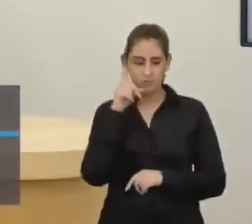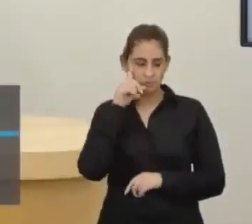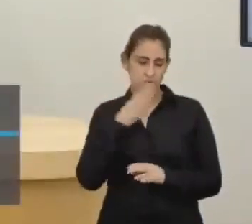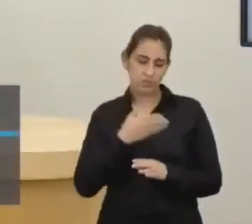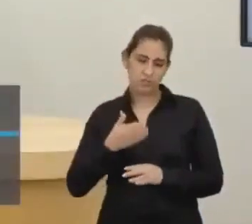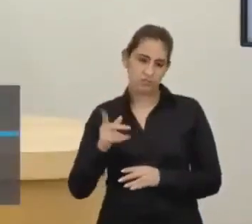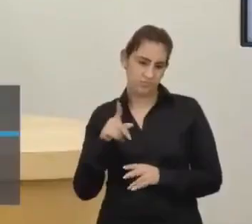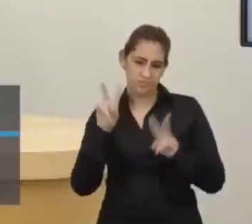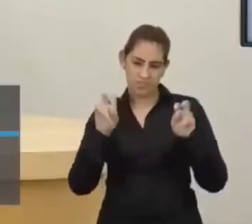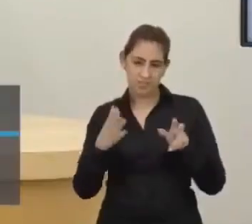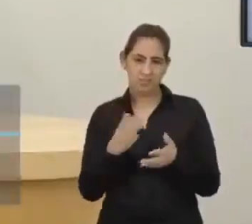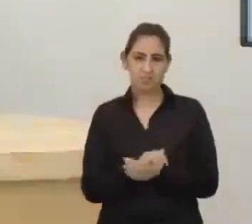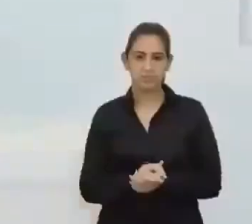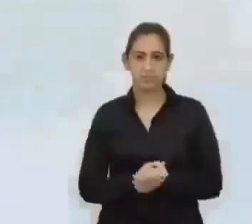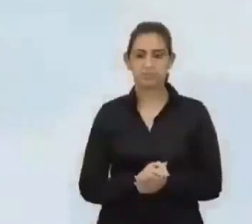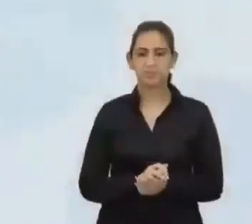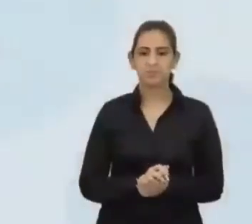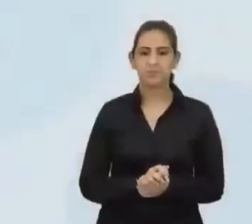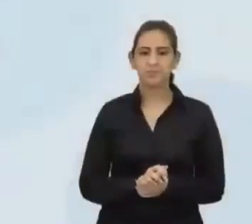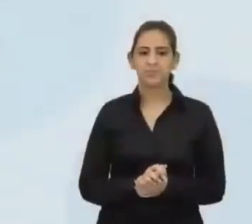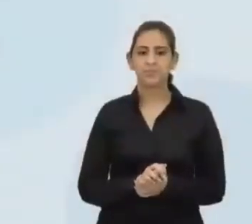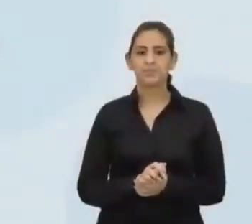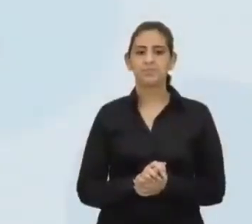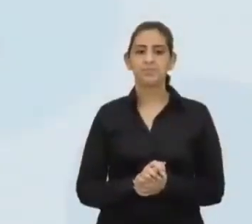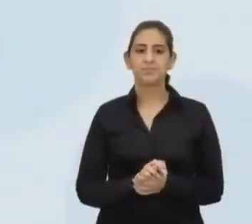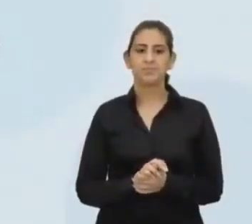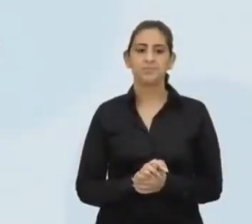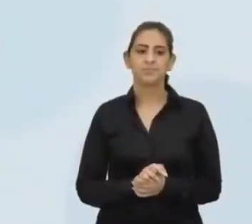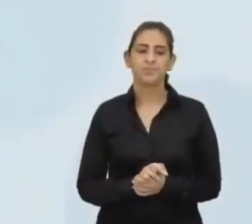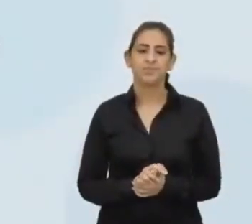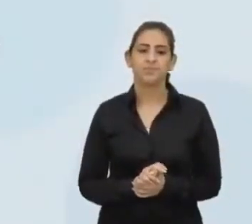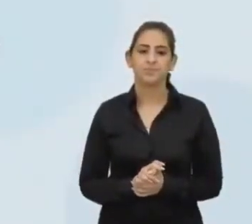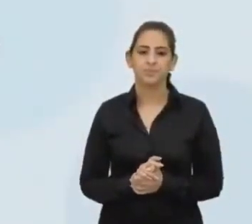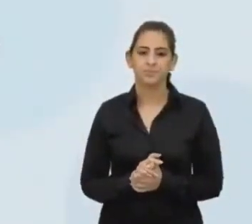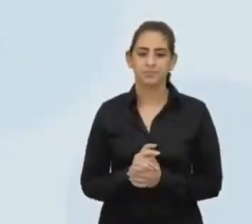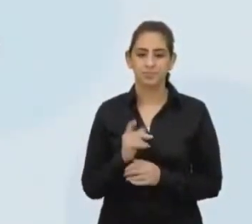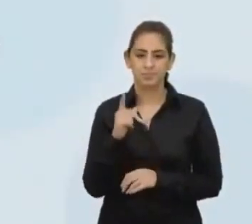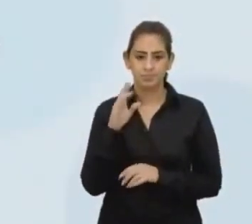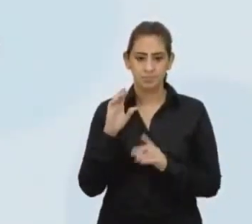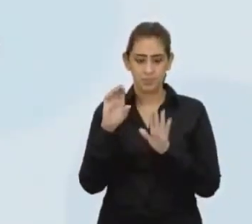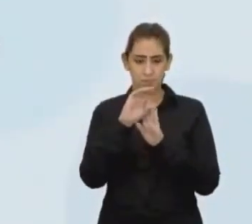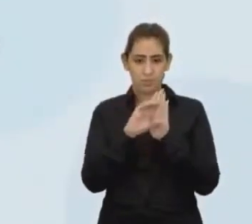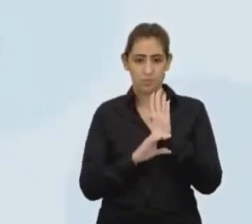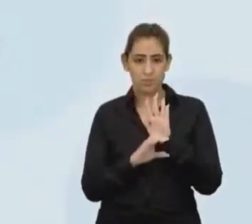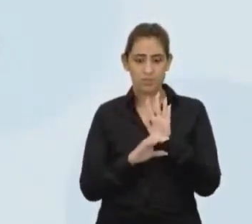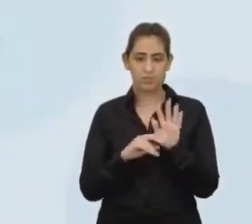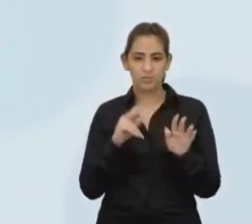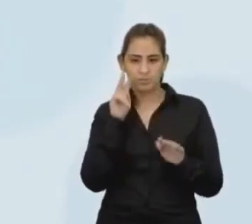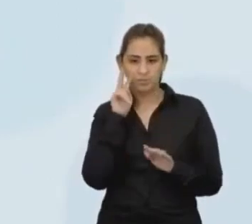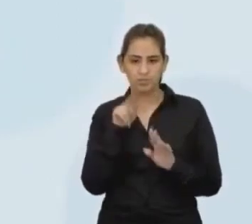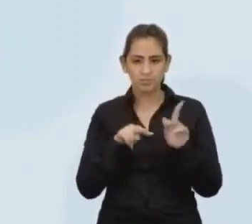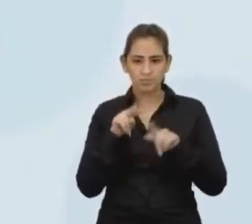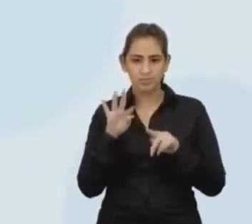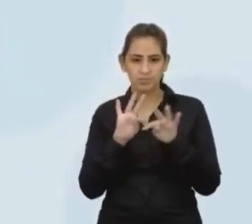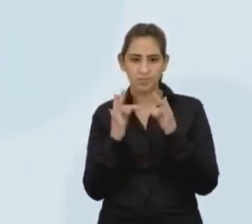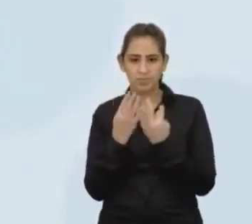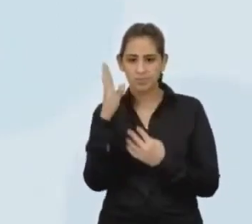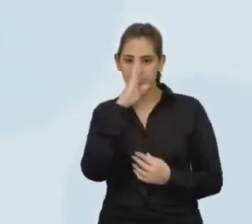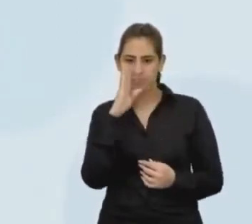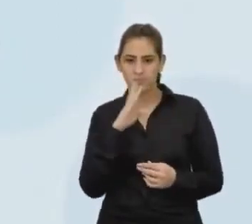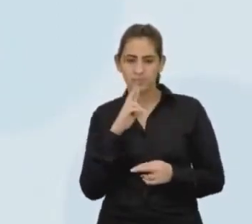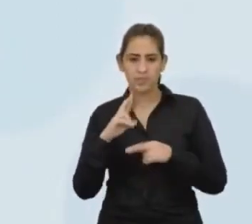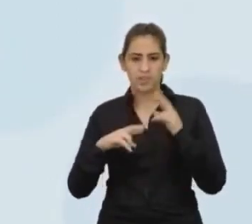e a habilidade vamos lá habilidade do currículo analisar a situação das famílias brasileiras em